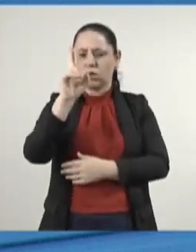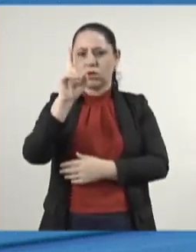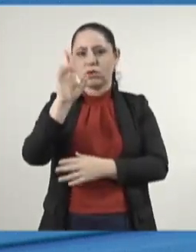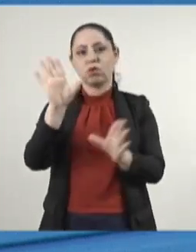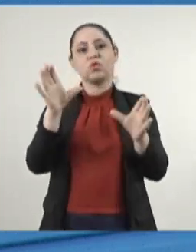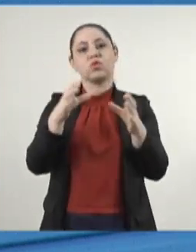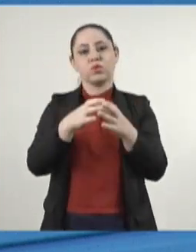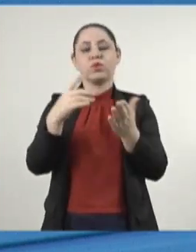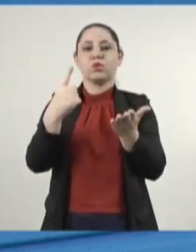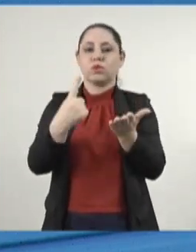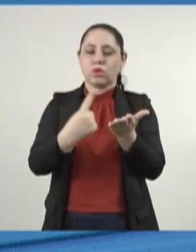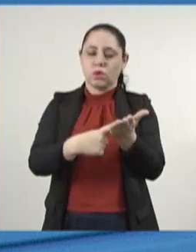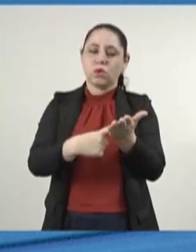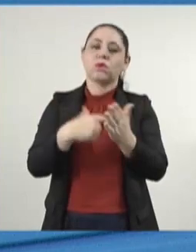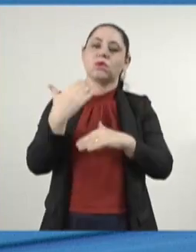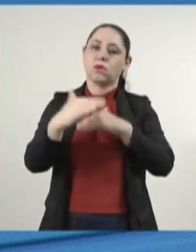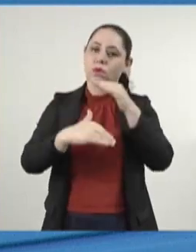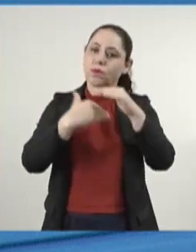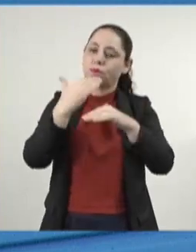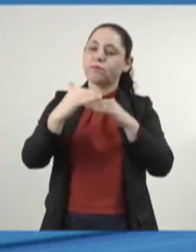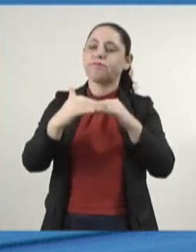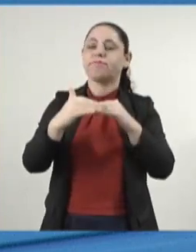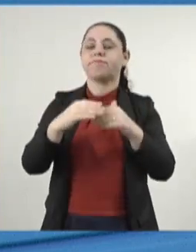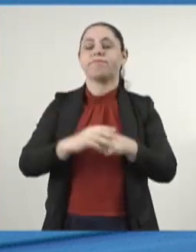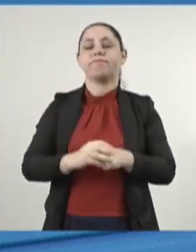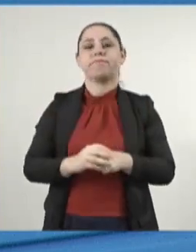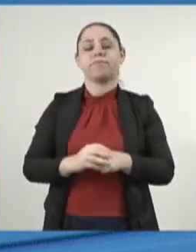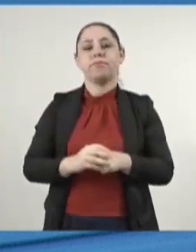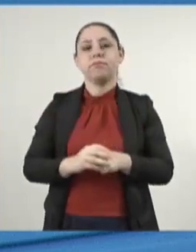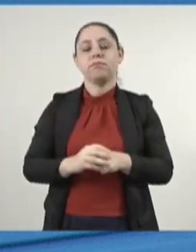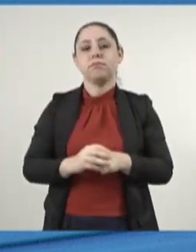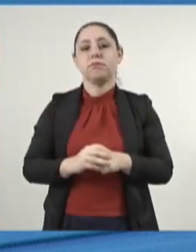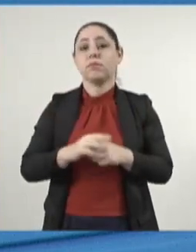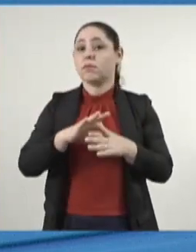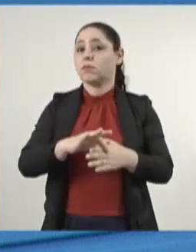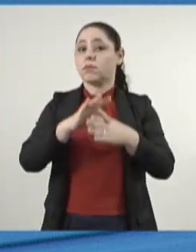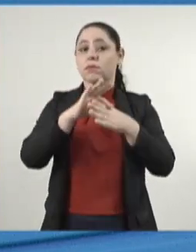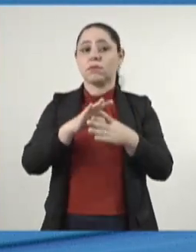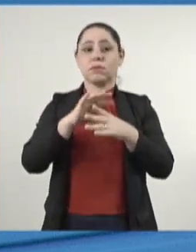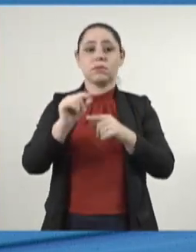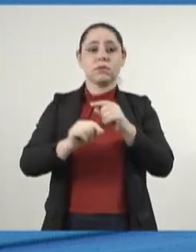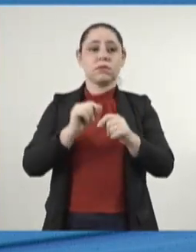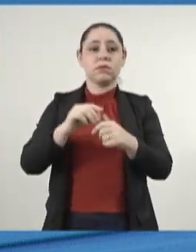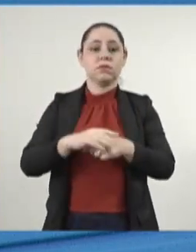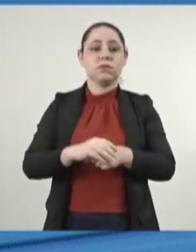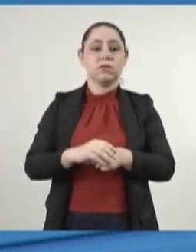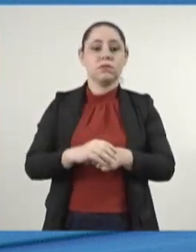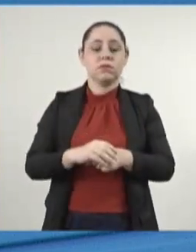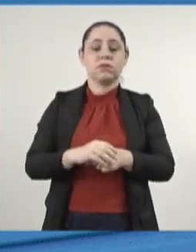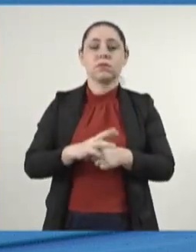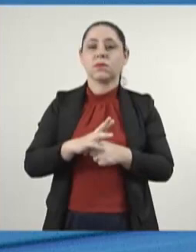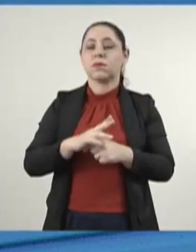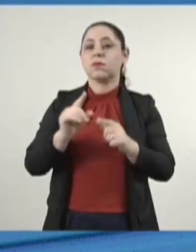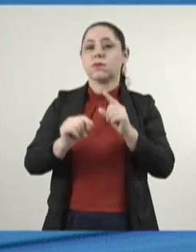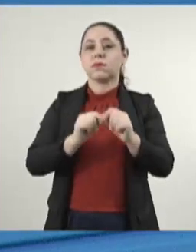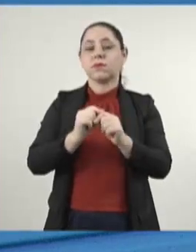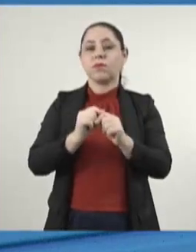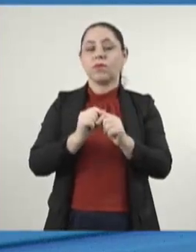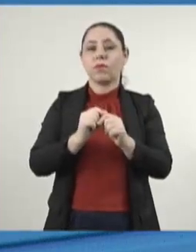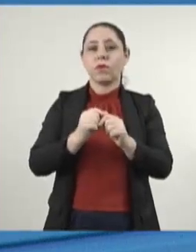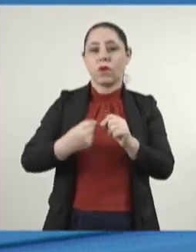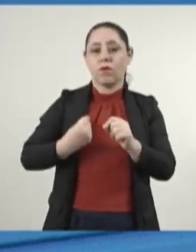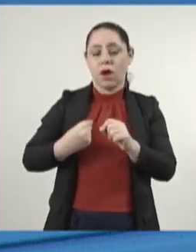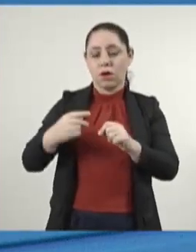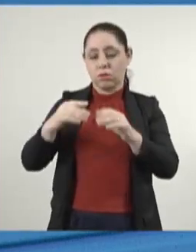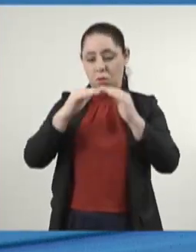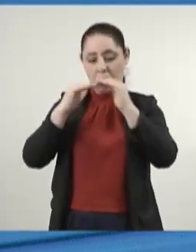agenda multilateral de desenvolvimento sustentável, destacando que isso resulta de um esforço coletivo de nossa vibrante